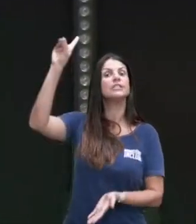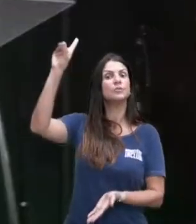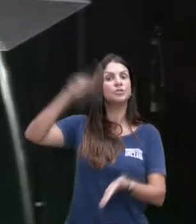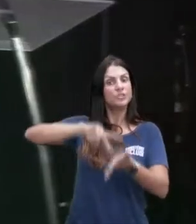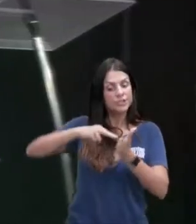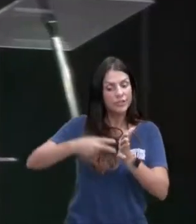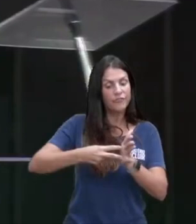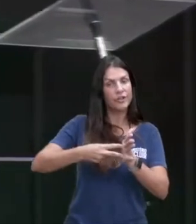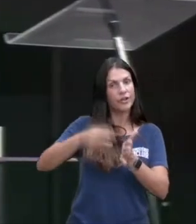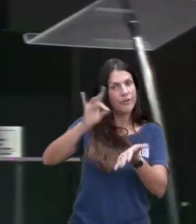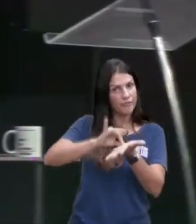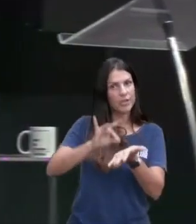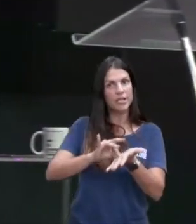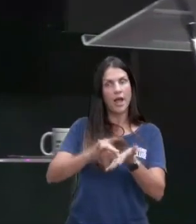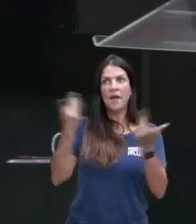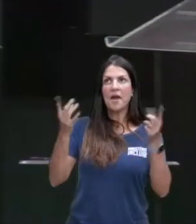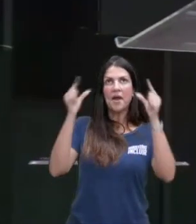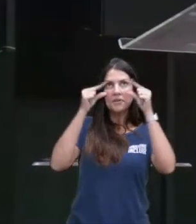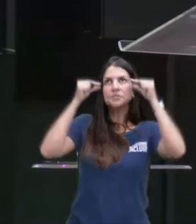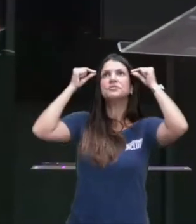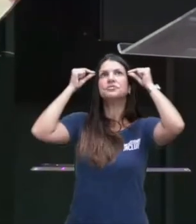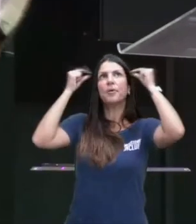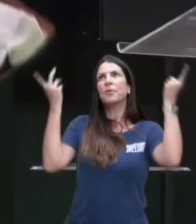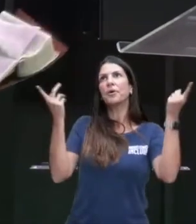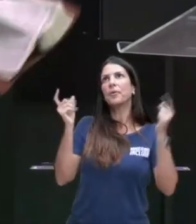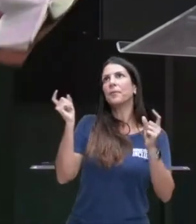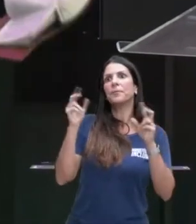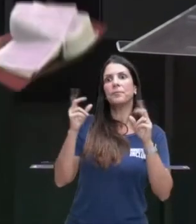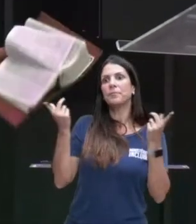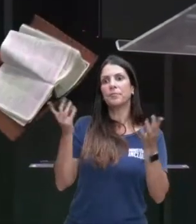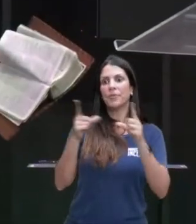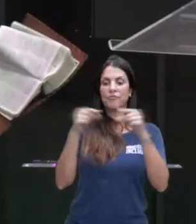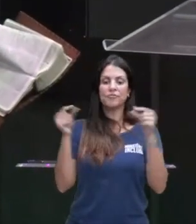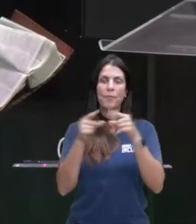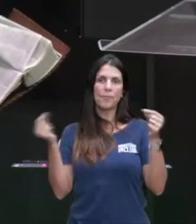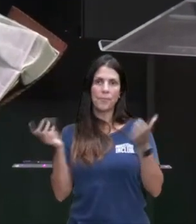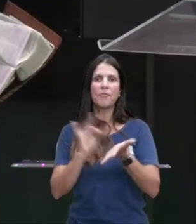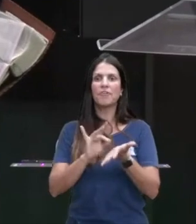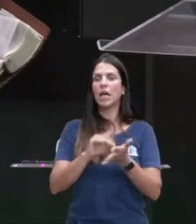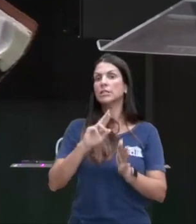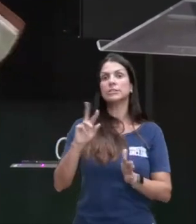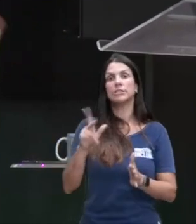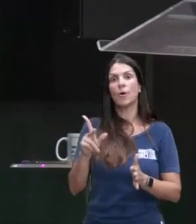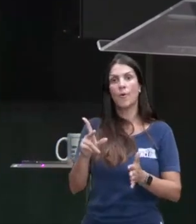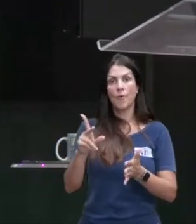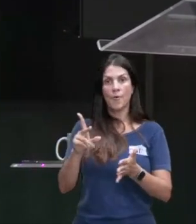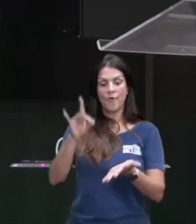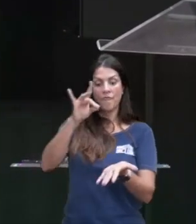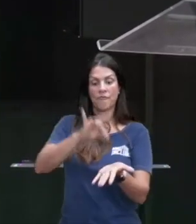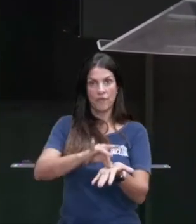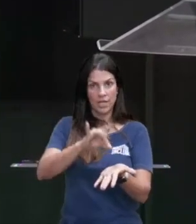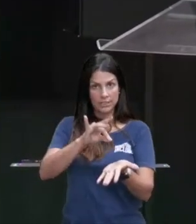não tem verdade não no Japão é verdade aqui é não a verdade é a verdade você pode fazer